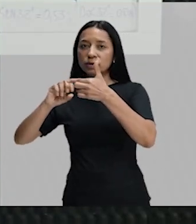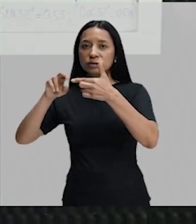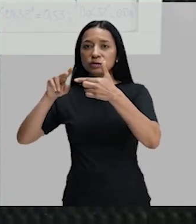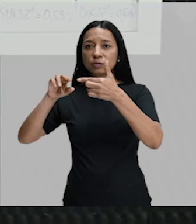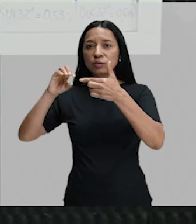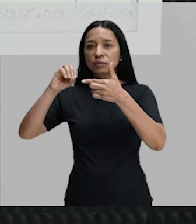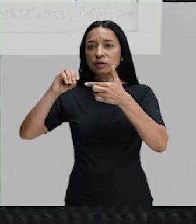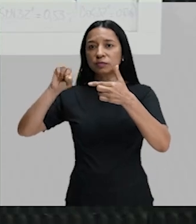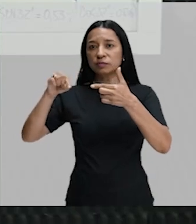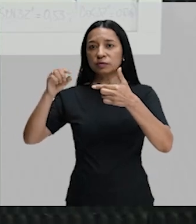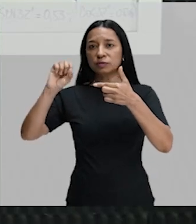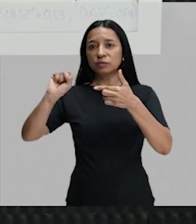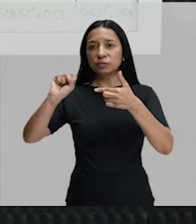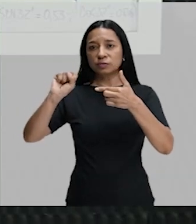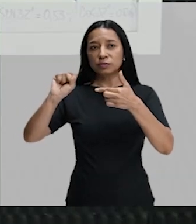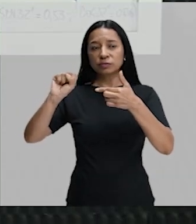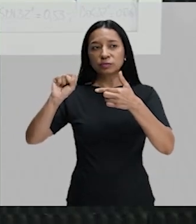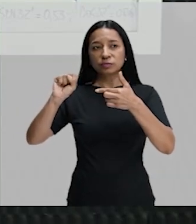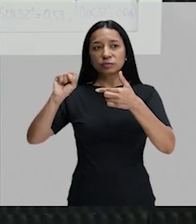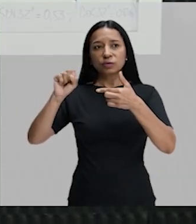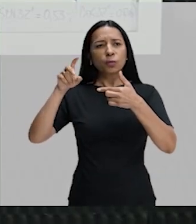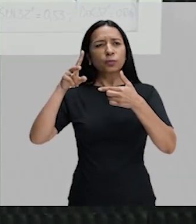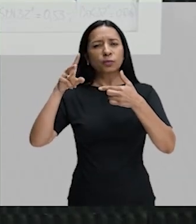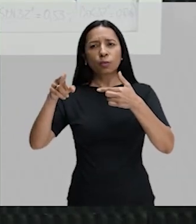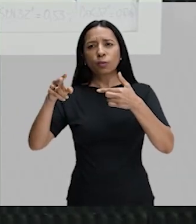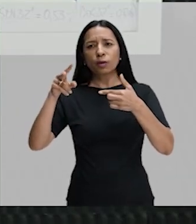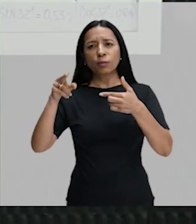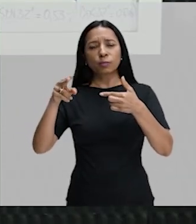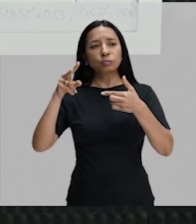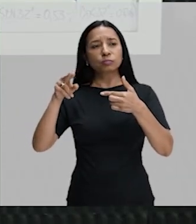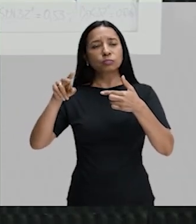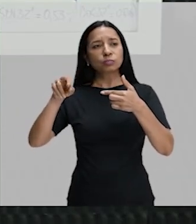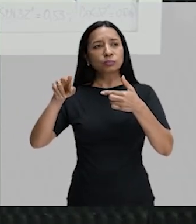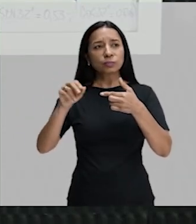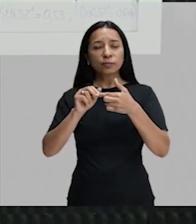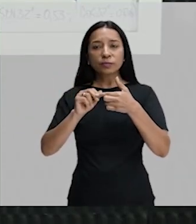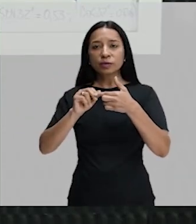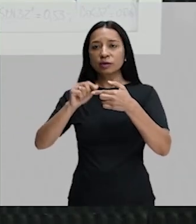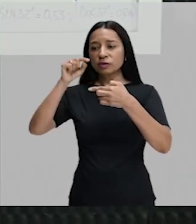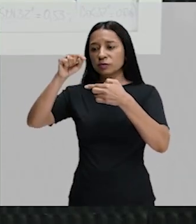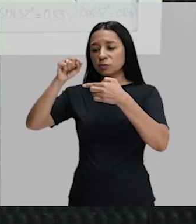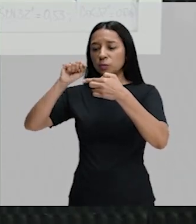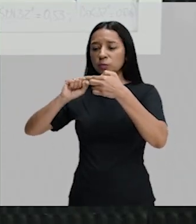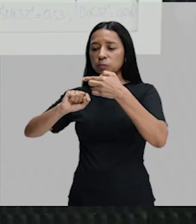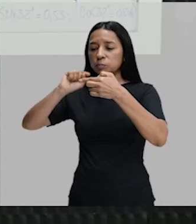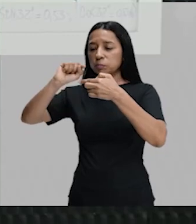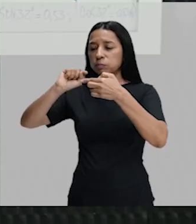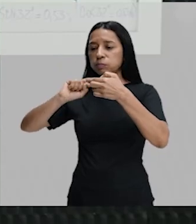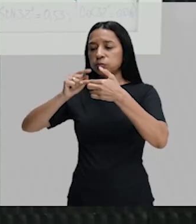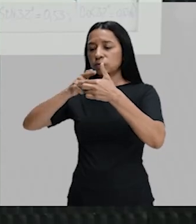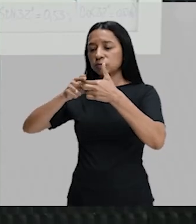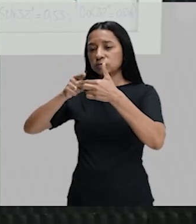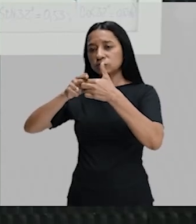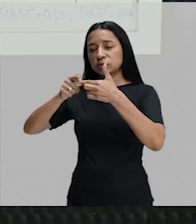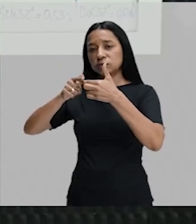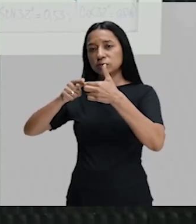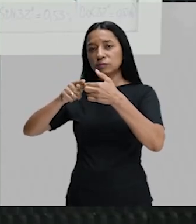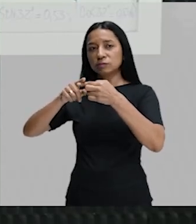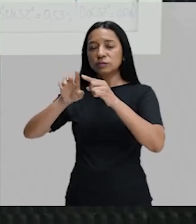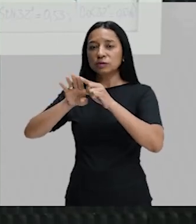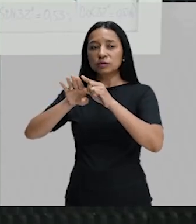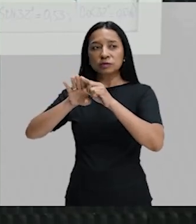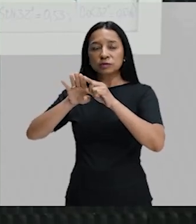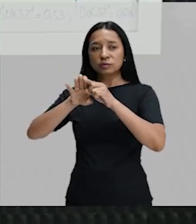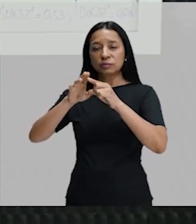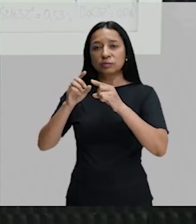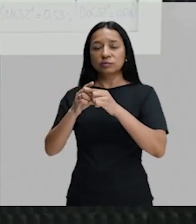Quer dizer, aconteceu a mesma coisa, né? Quando eu dividi cateto oposto pela hipotenusa e quando eu dividi o